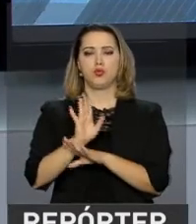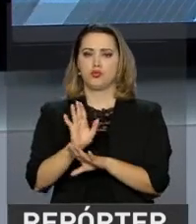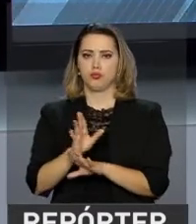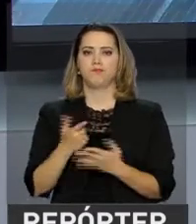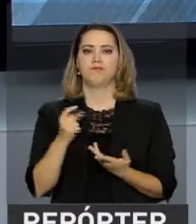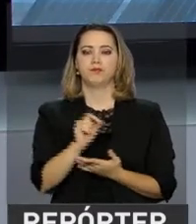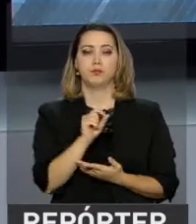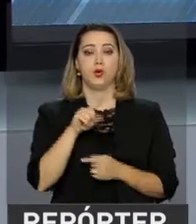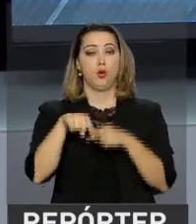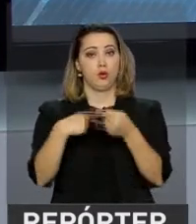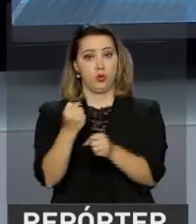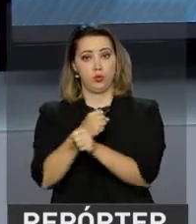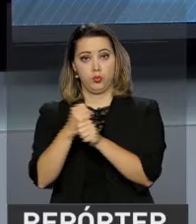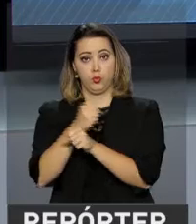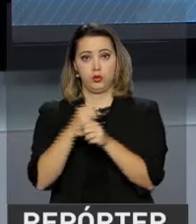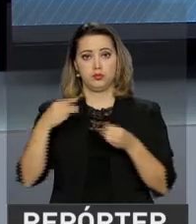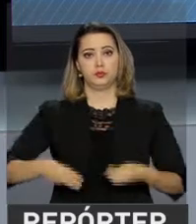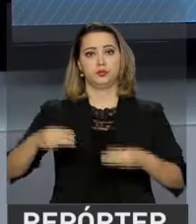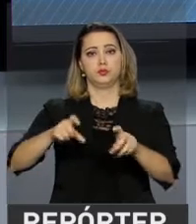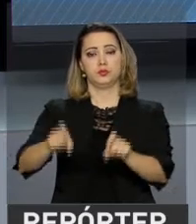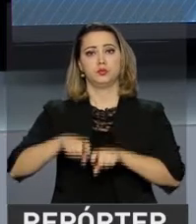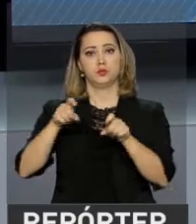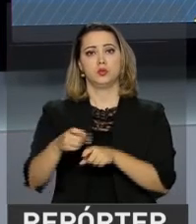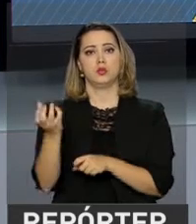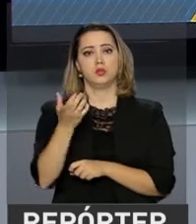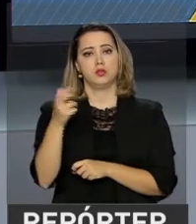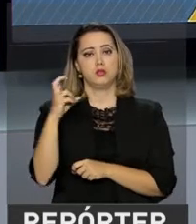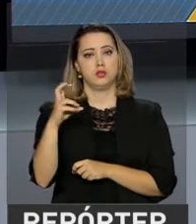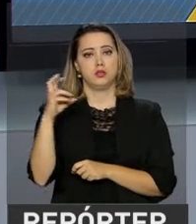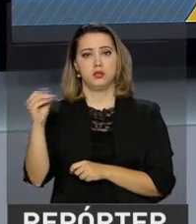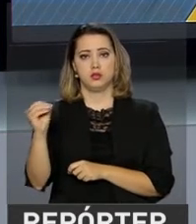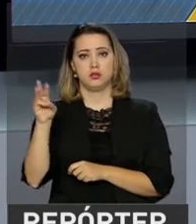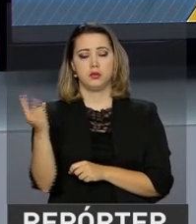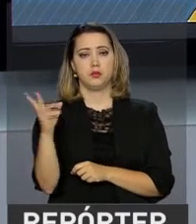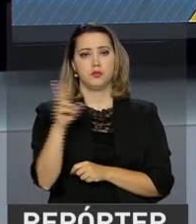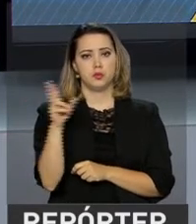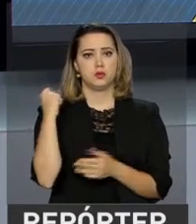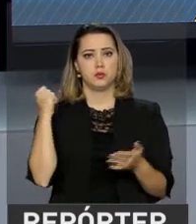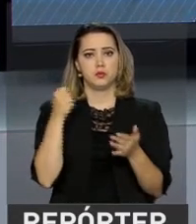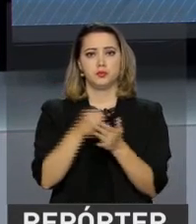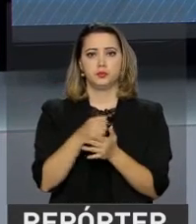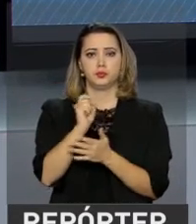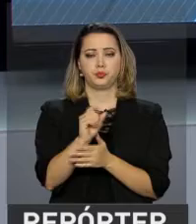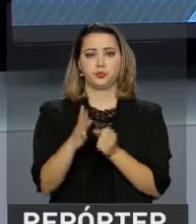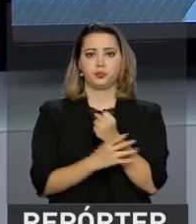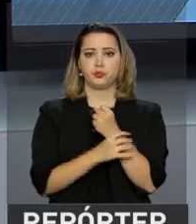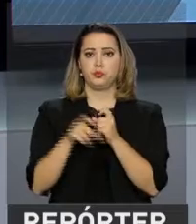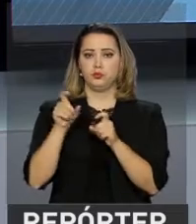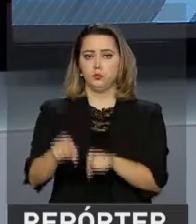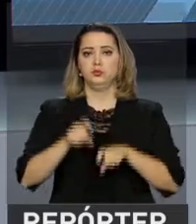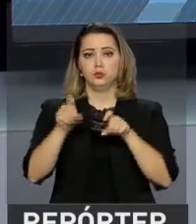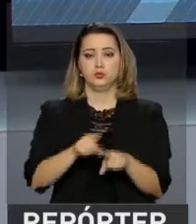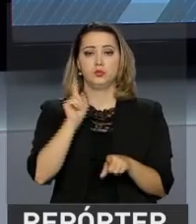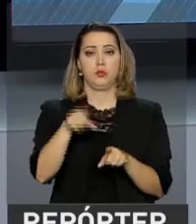agricultura solicitou o orçamento de 550 milhões de reais para o programa de subvenção ao prêmio do seguro rural